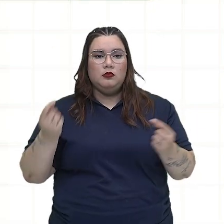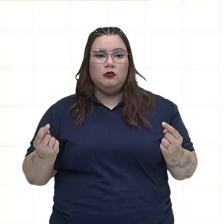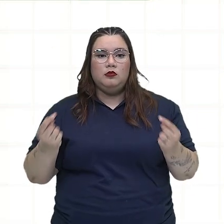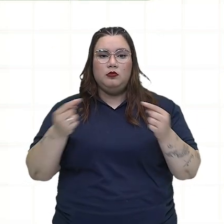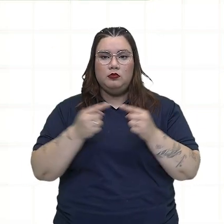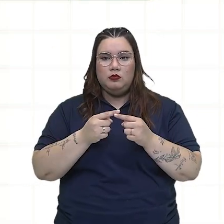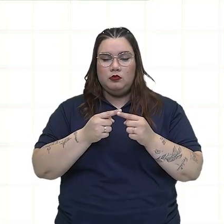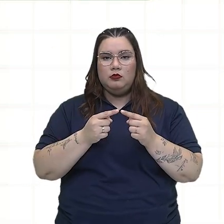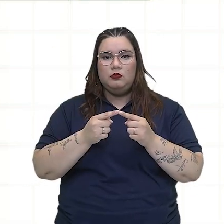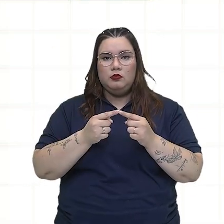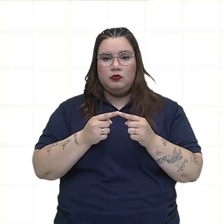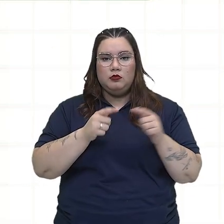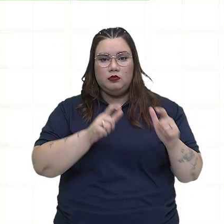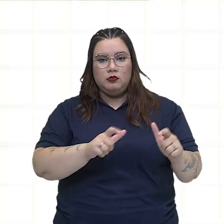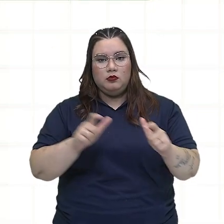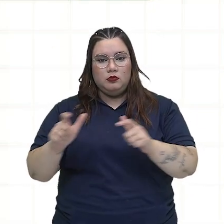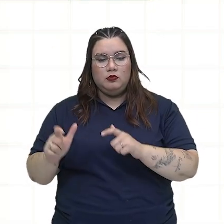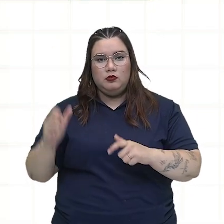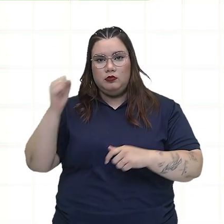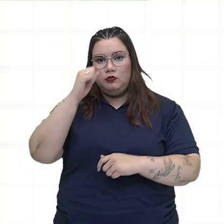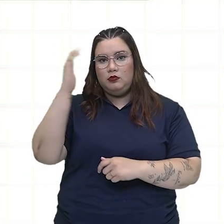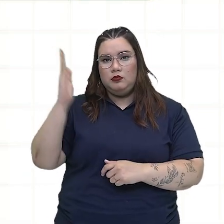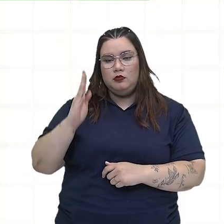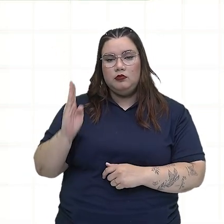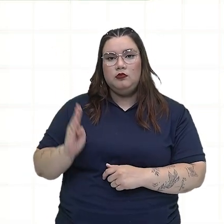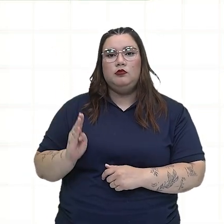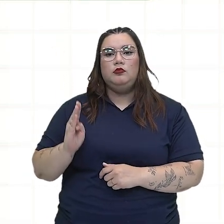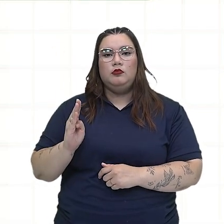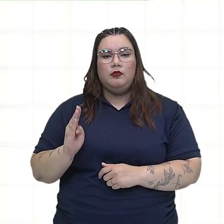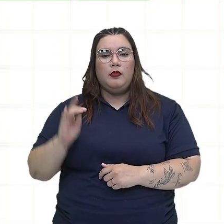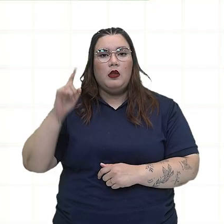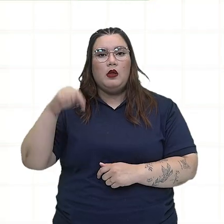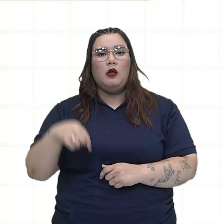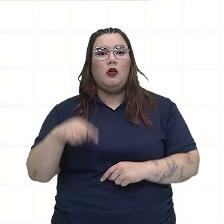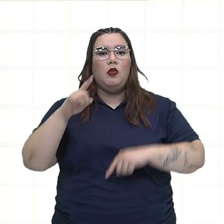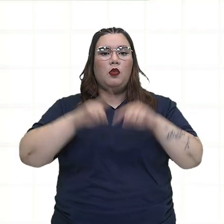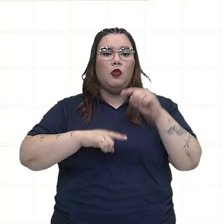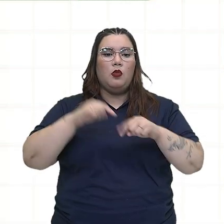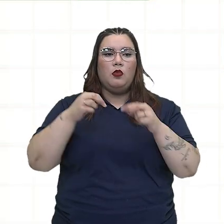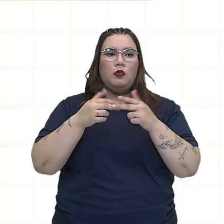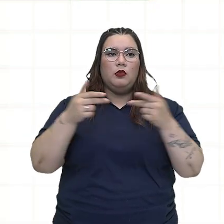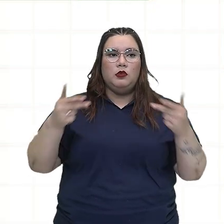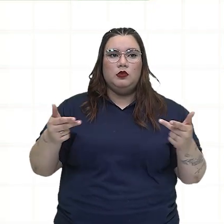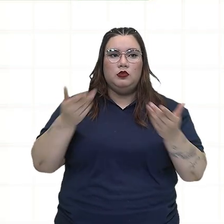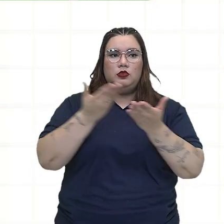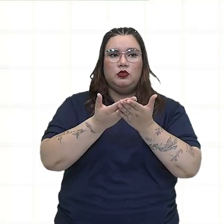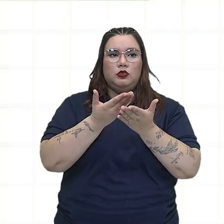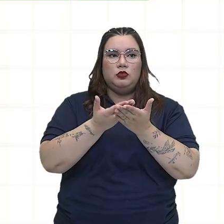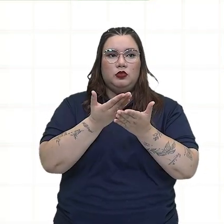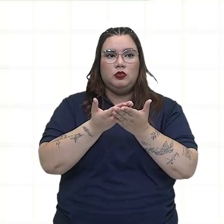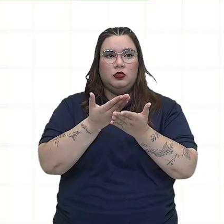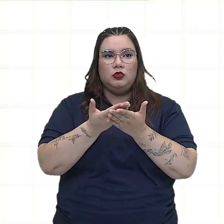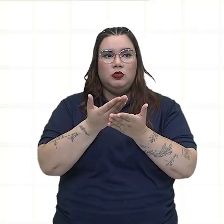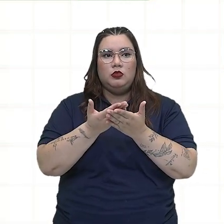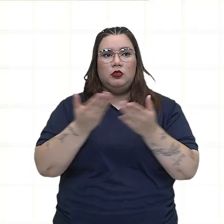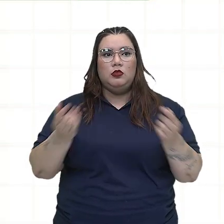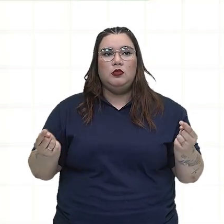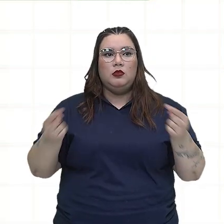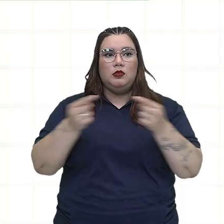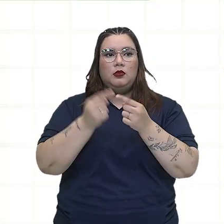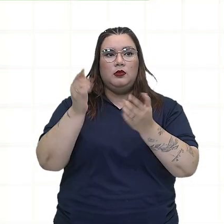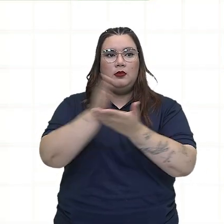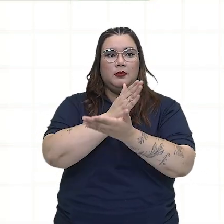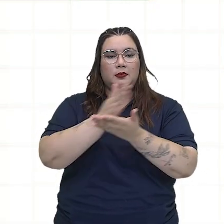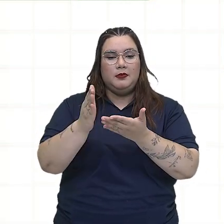ocorrem no território brasileiro são objetos de estudo